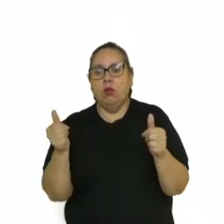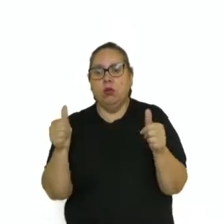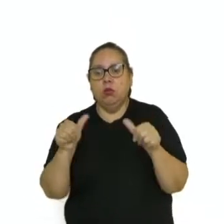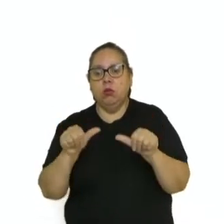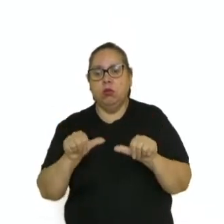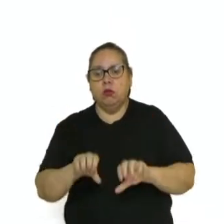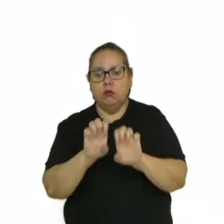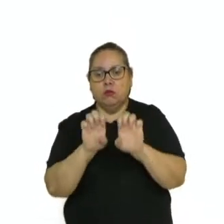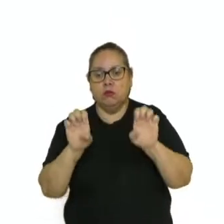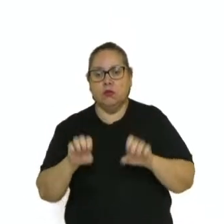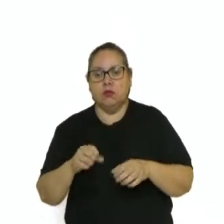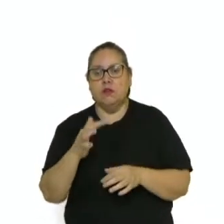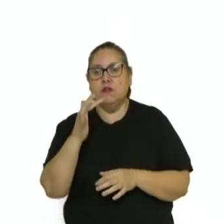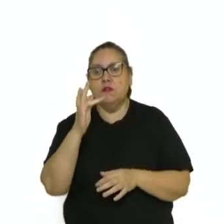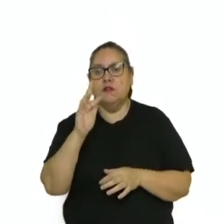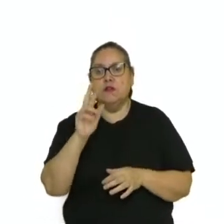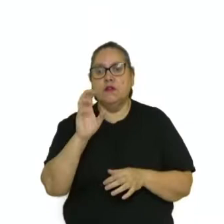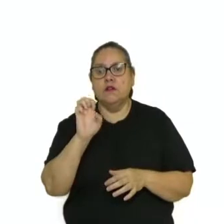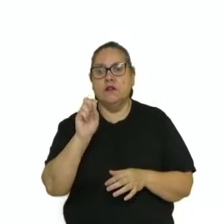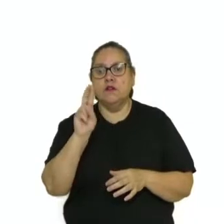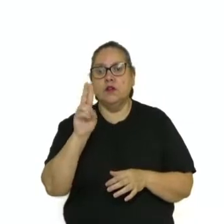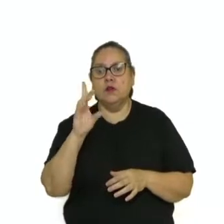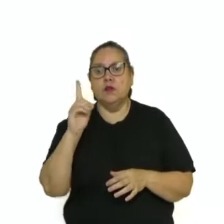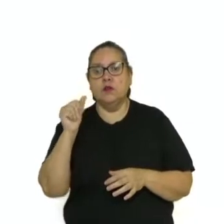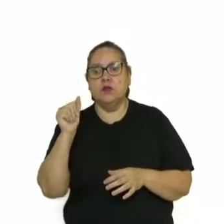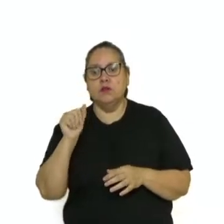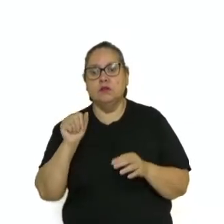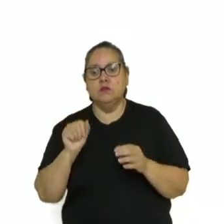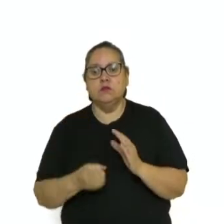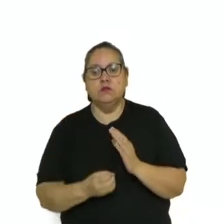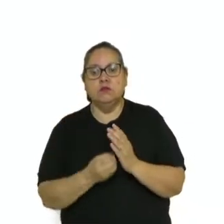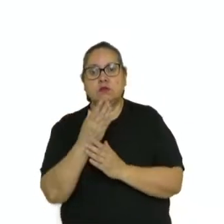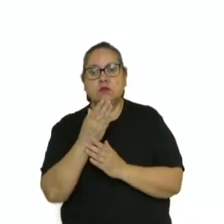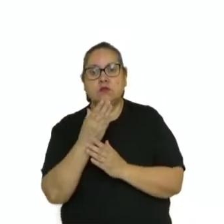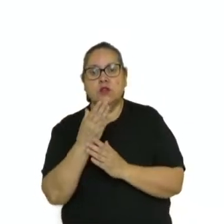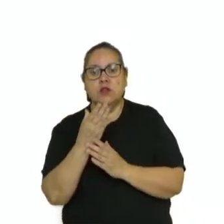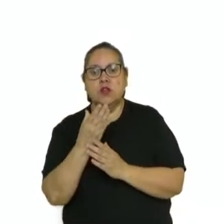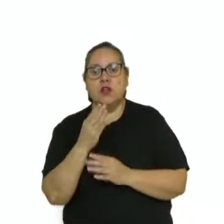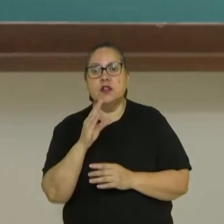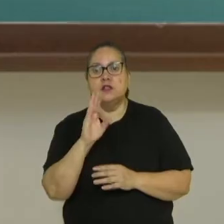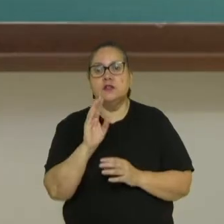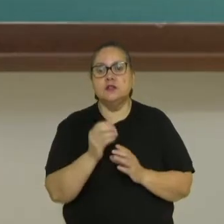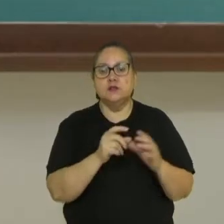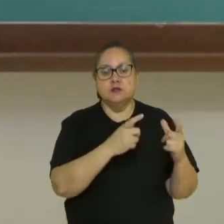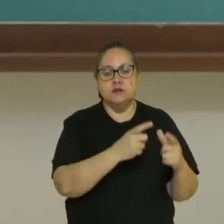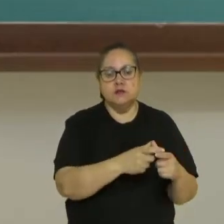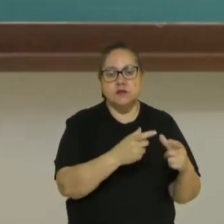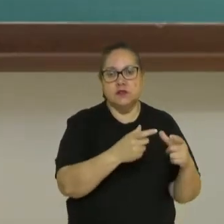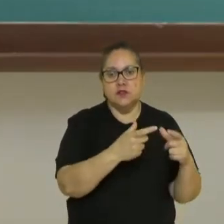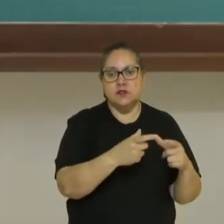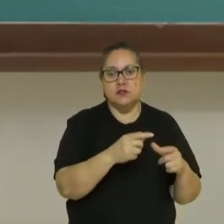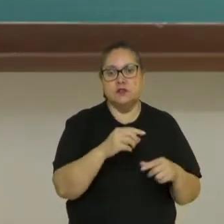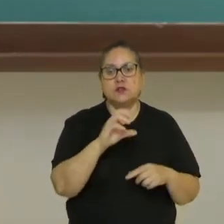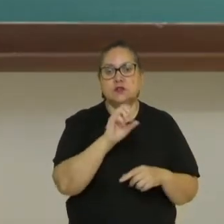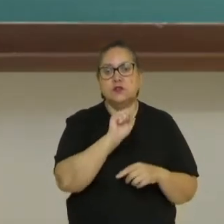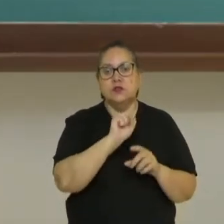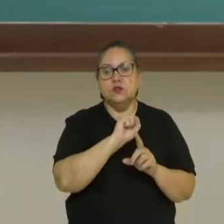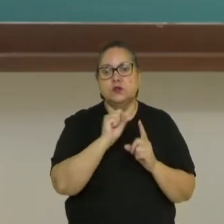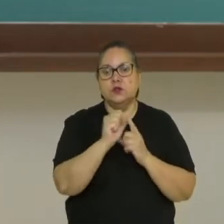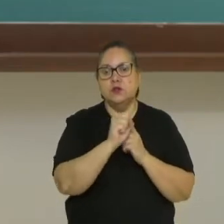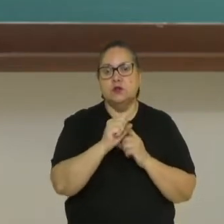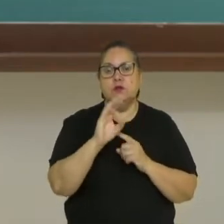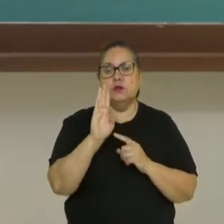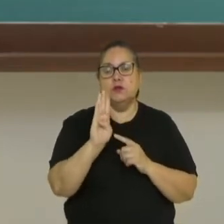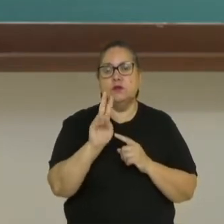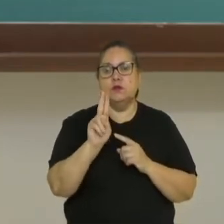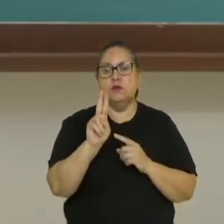sistema feudal e do nascimento de uma nova classe social, a burguesia. Com as crises feudais,